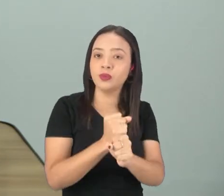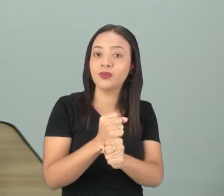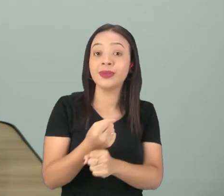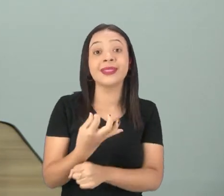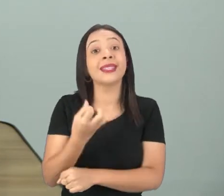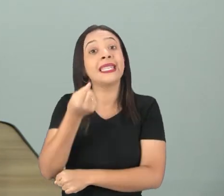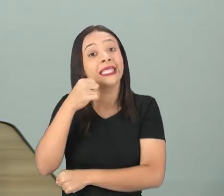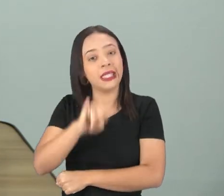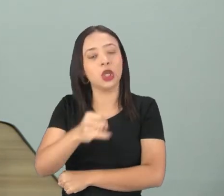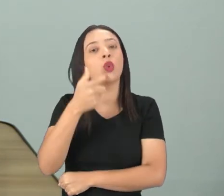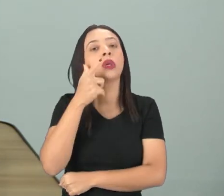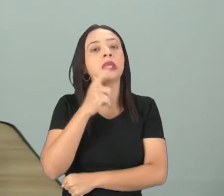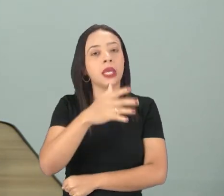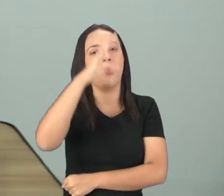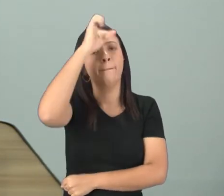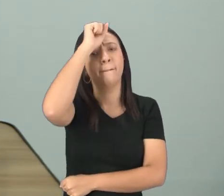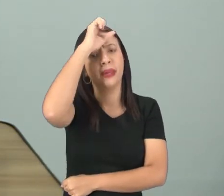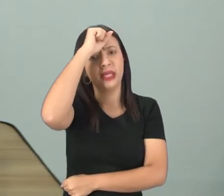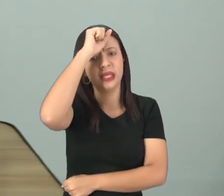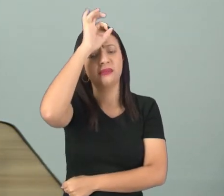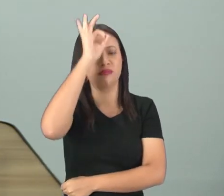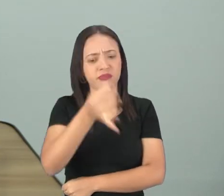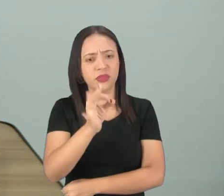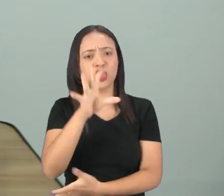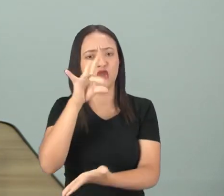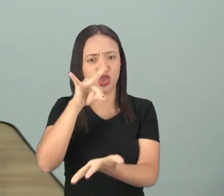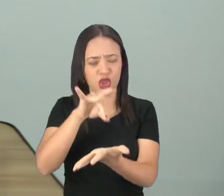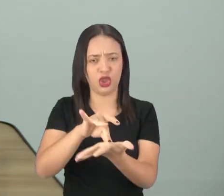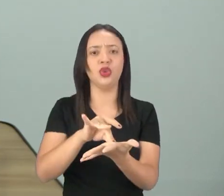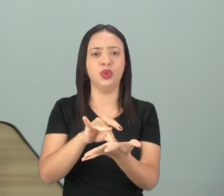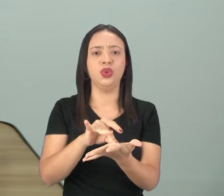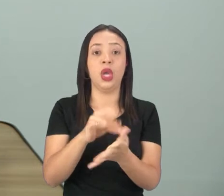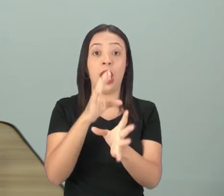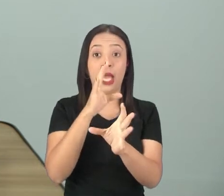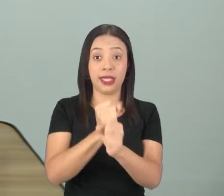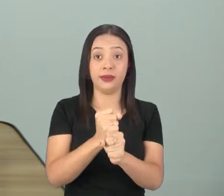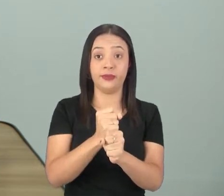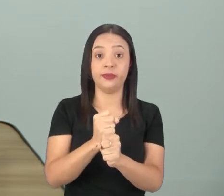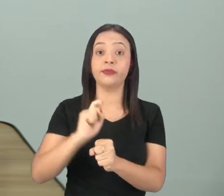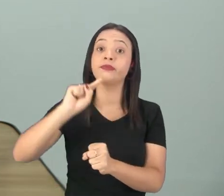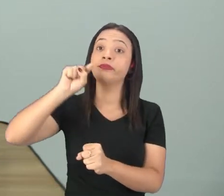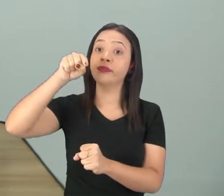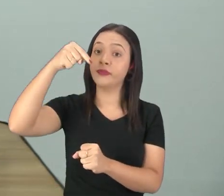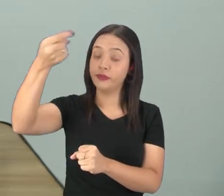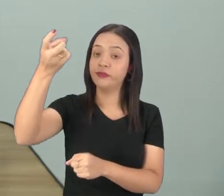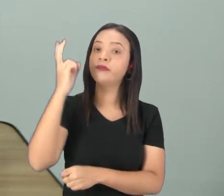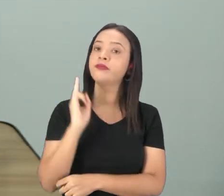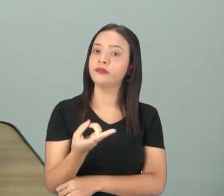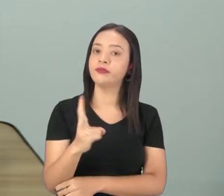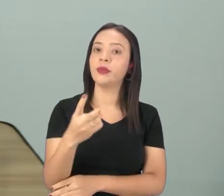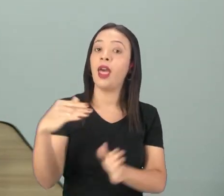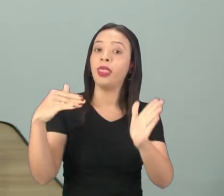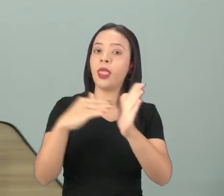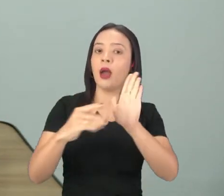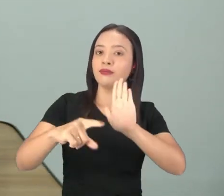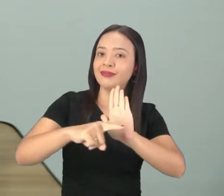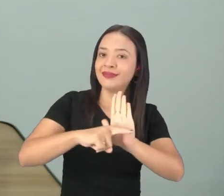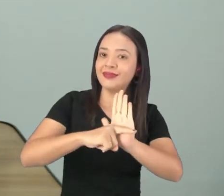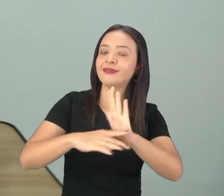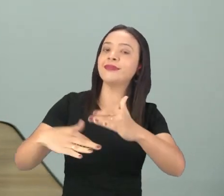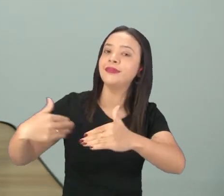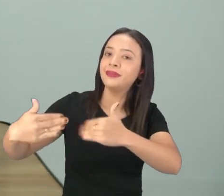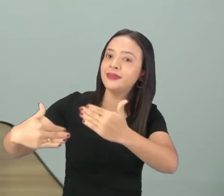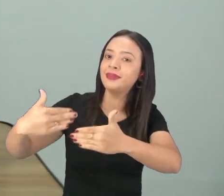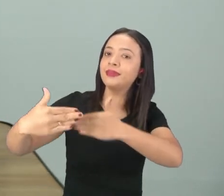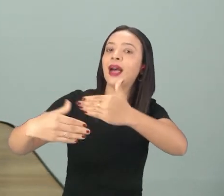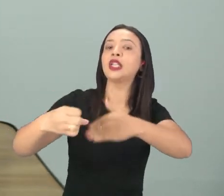consegue adquirir o conhecimento, consegue caminhar ali na adição direitinho, a gente consegue dar outros passos, chegar na subtração, e assim a gente chega